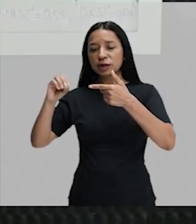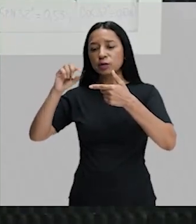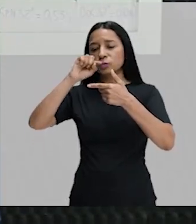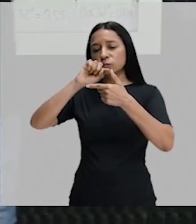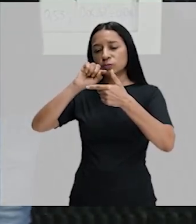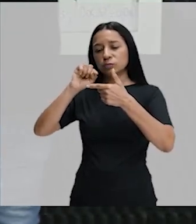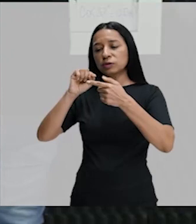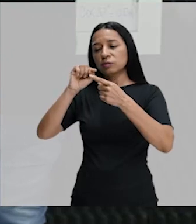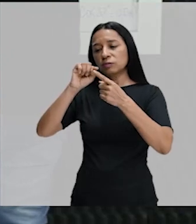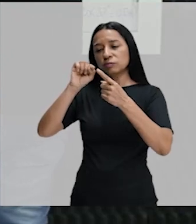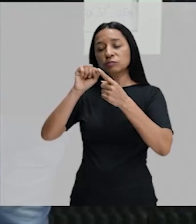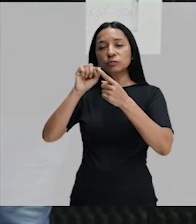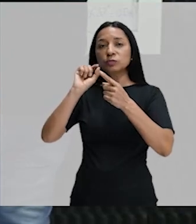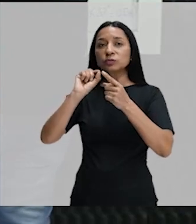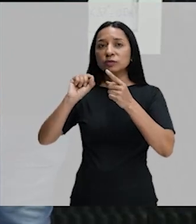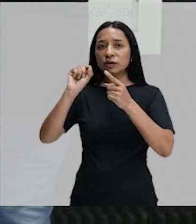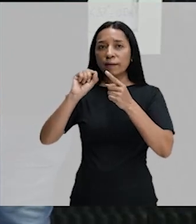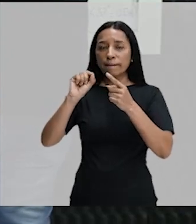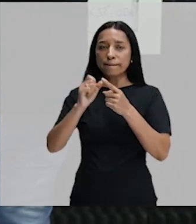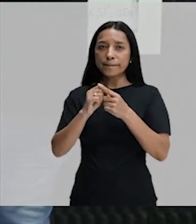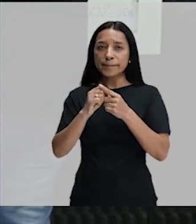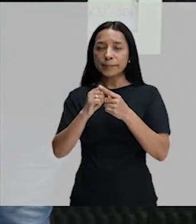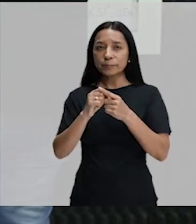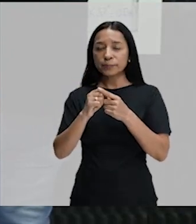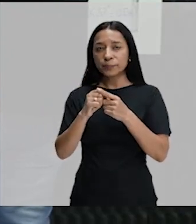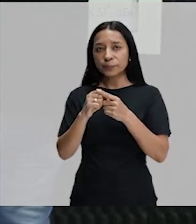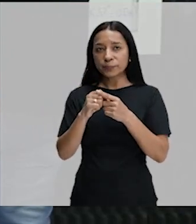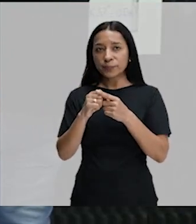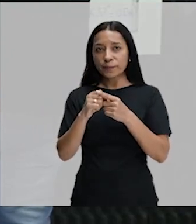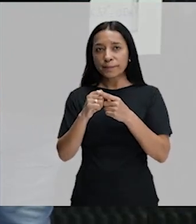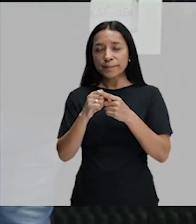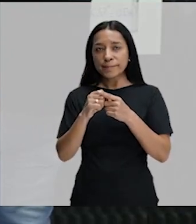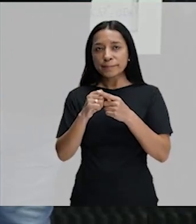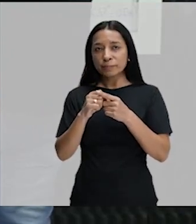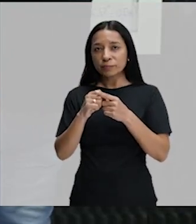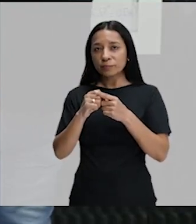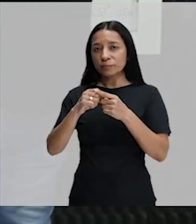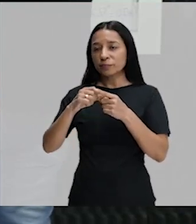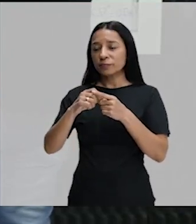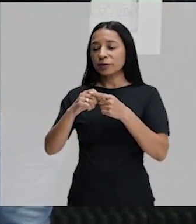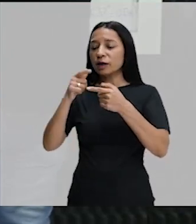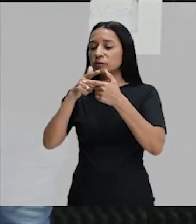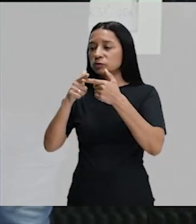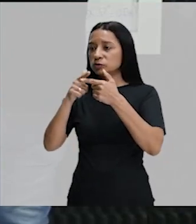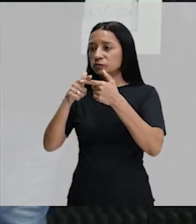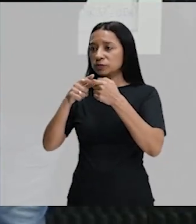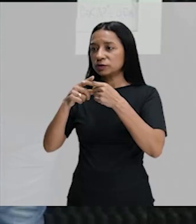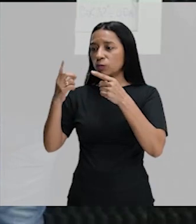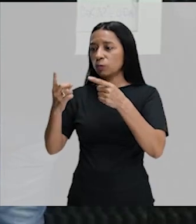ser a divisão do cateto adjacente